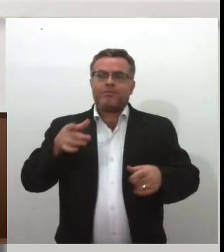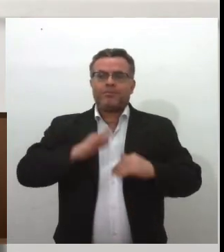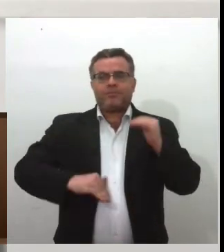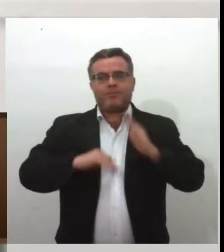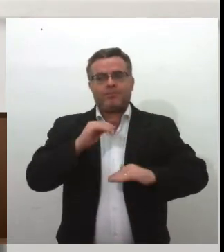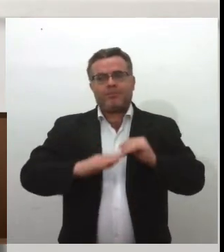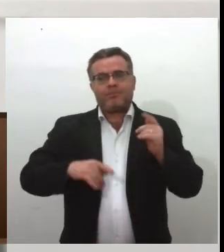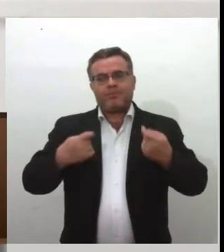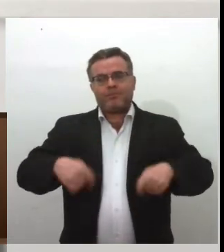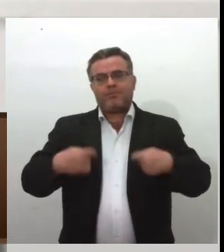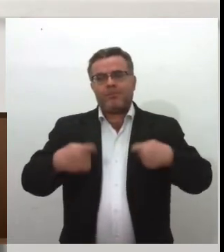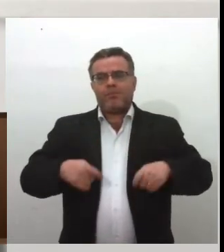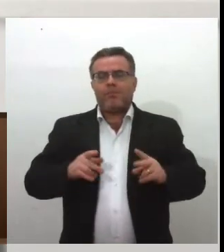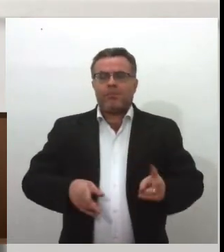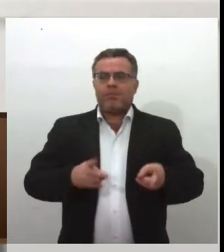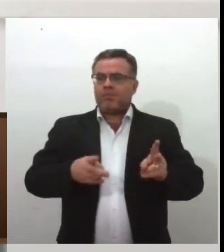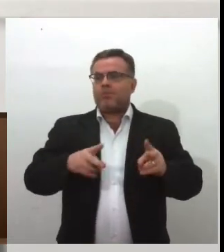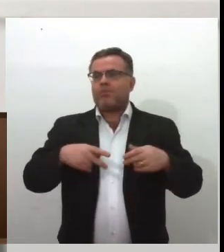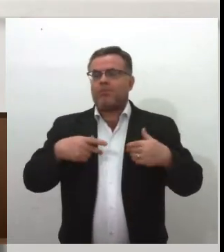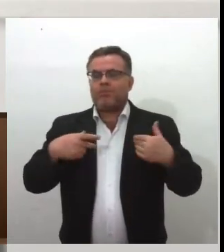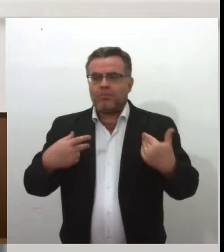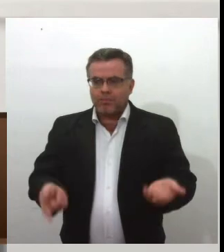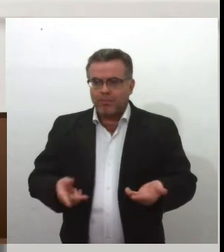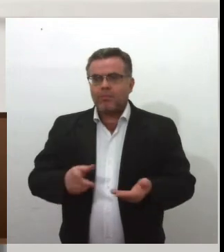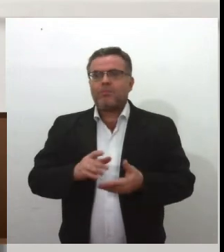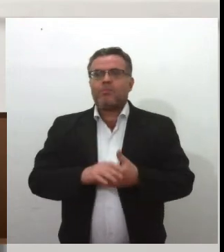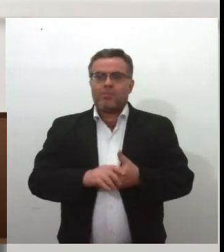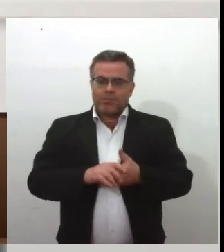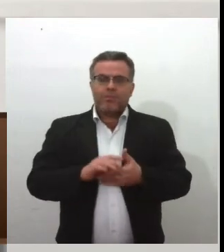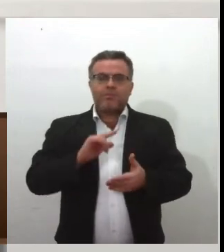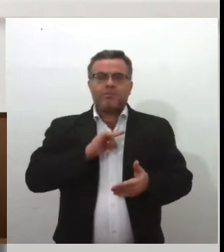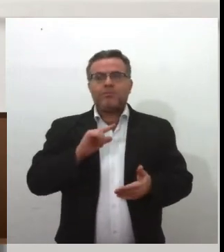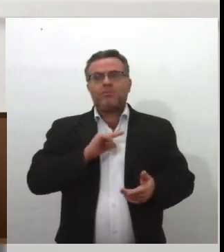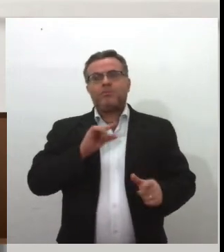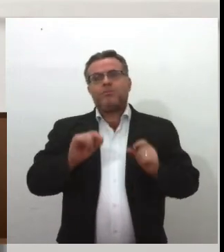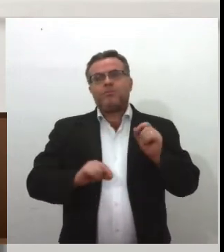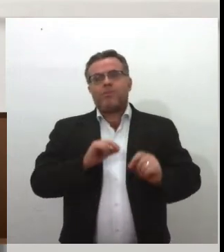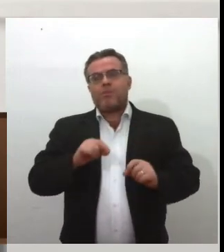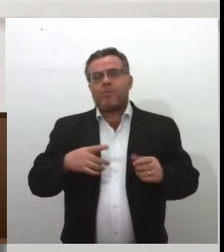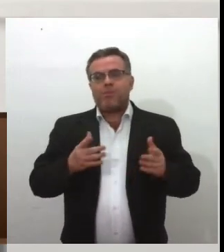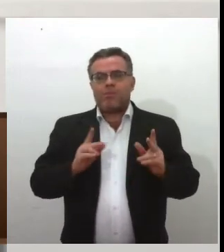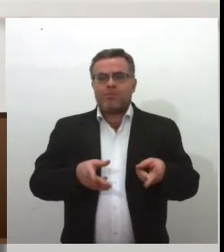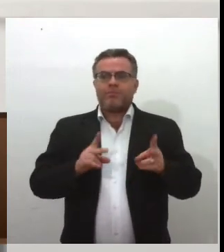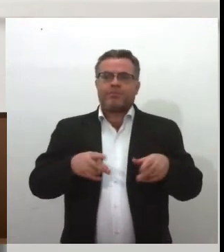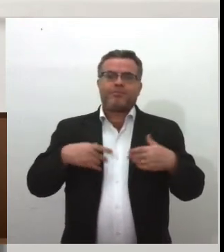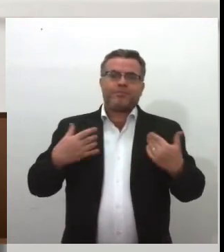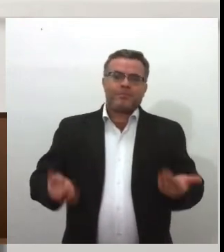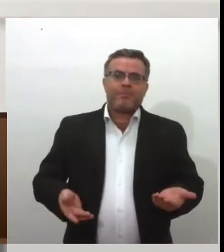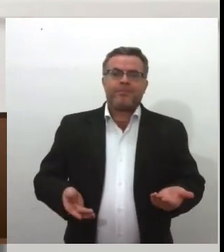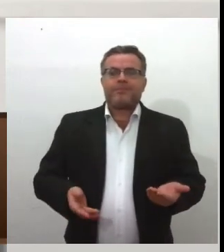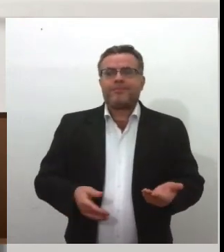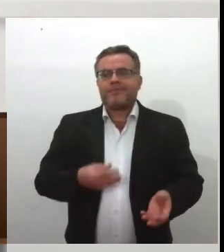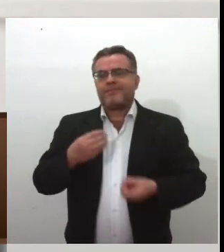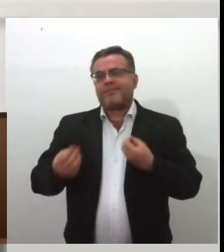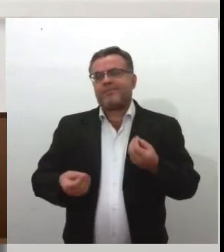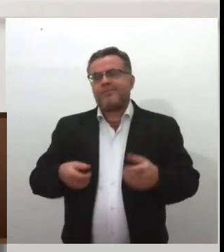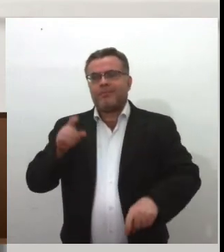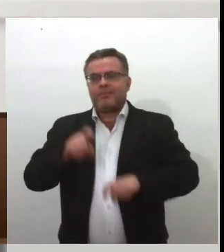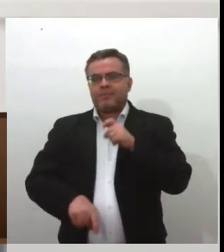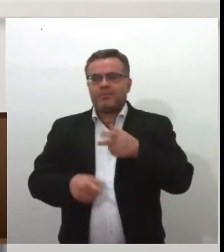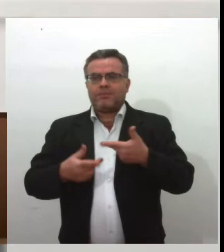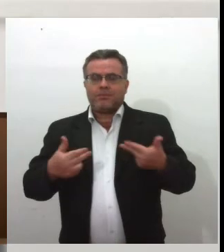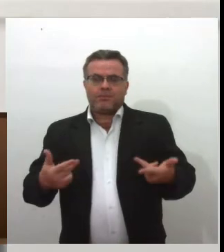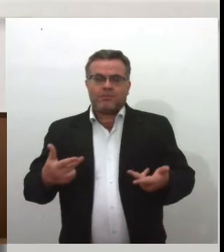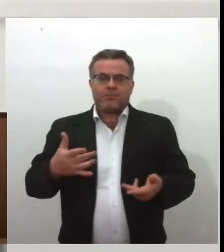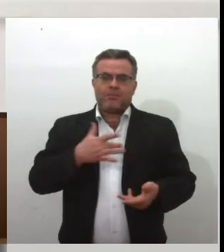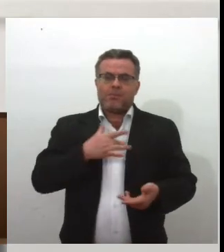precisa levar as famílias a terem esse tipo de cuidado. Eu sei que o sexo, falar sobre saúde sexual,